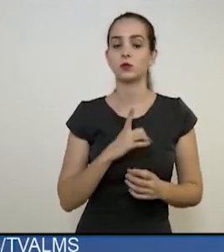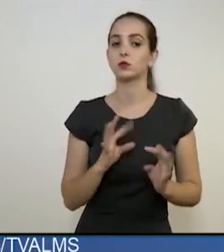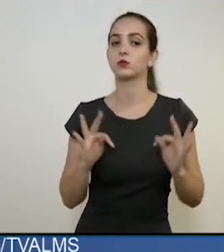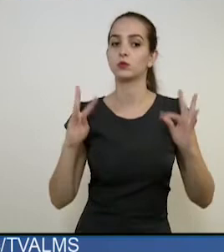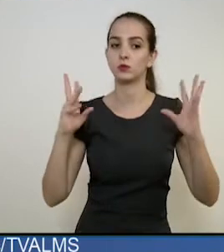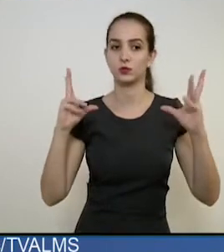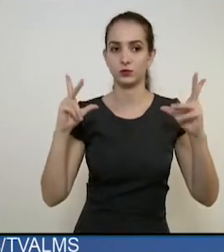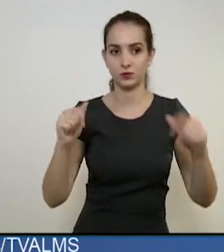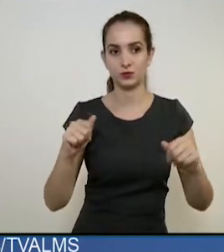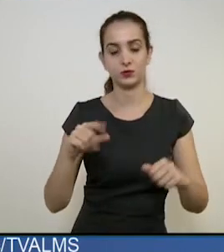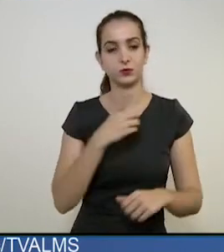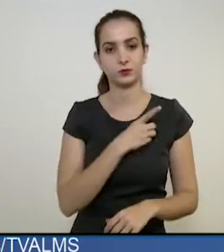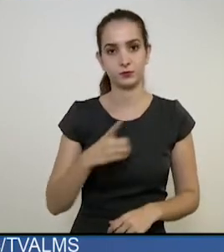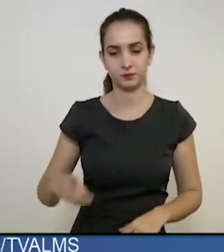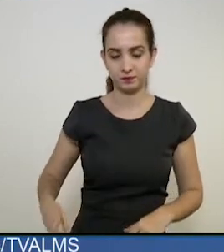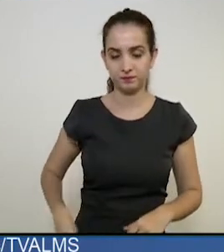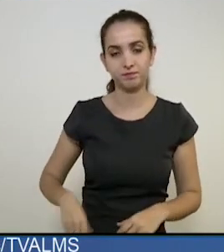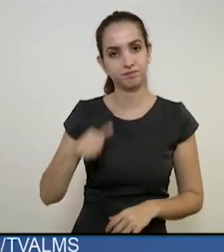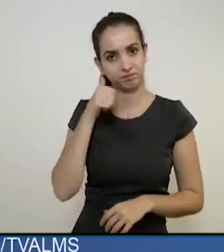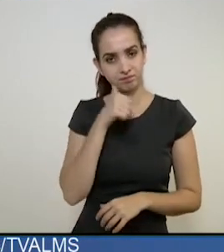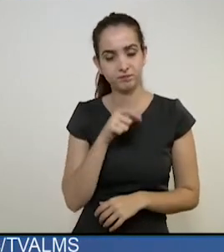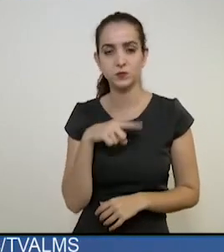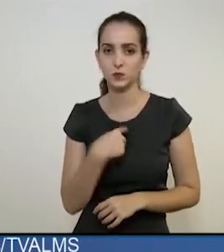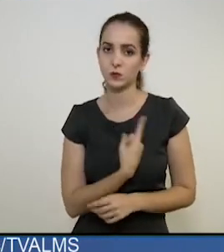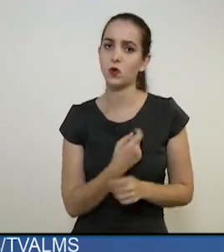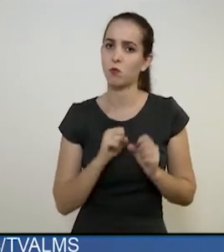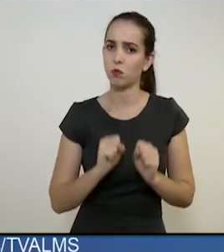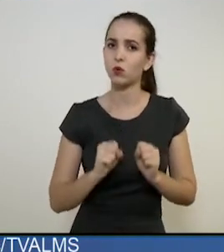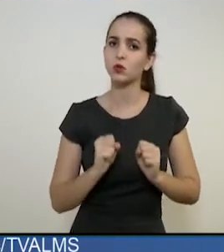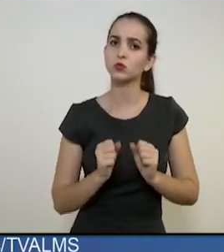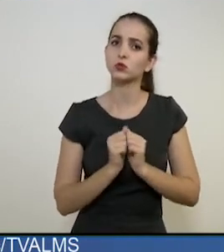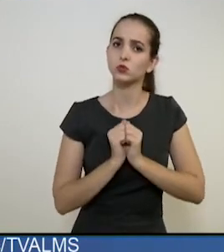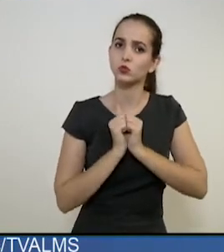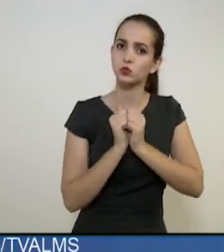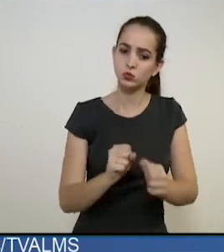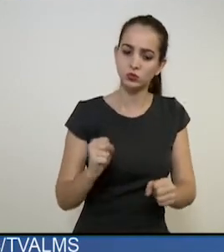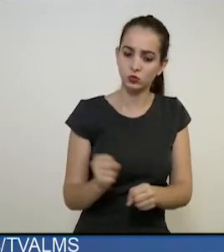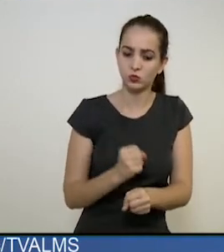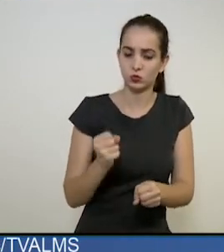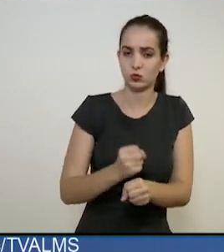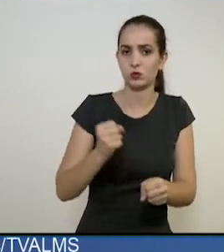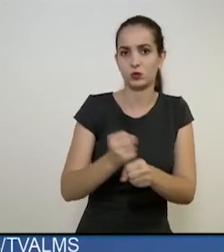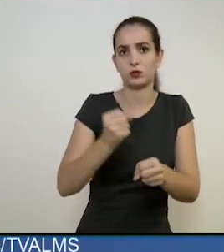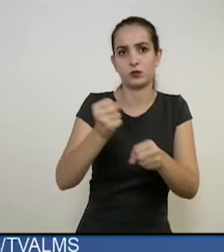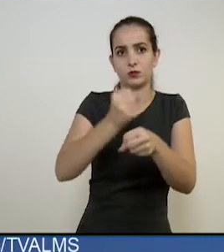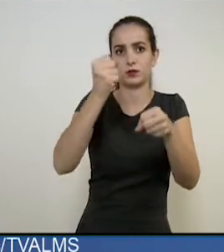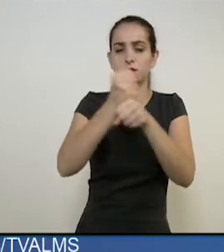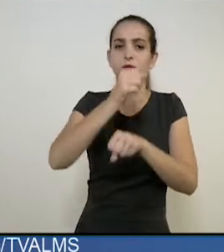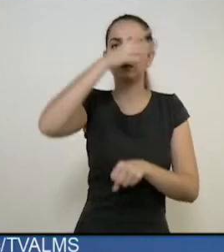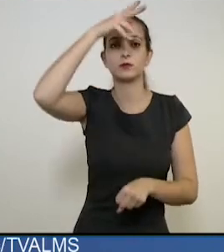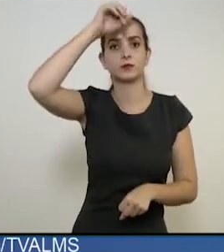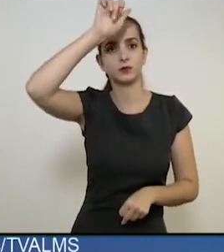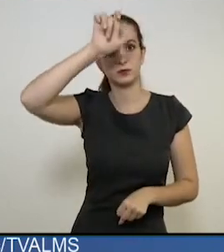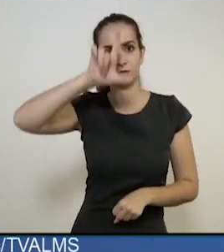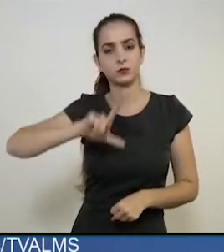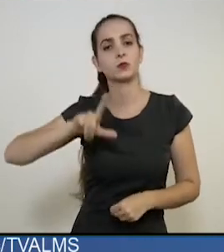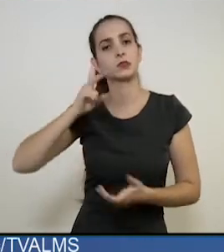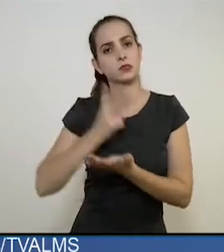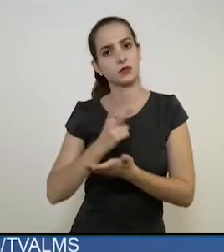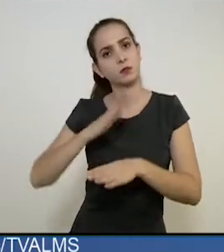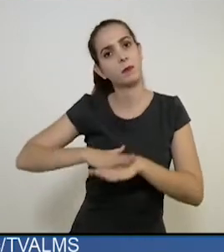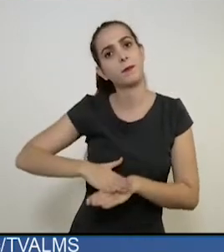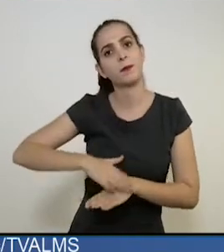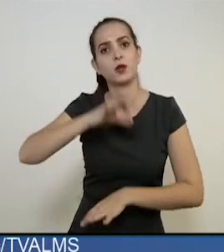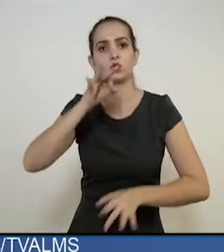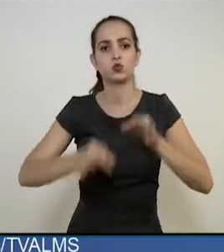parlamentares, mulheres, né? E que a gente possa continuar construindo um Mato Grosso do Sul cada dia mais